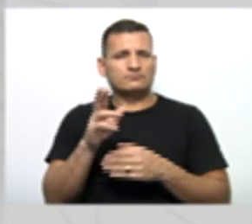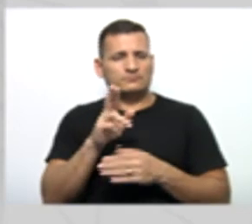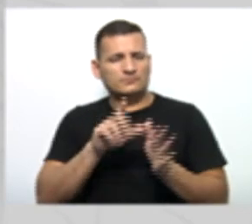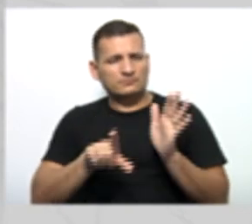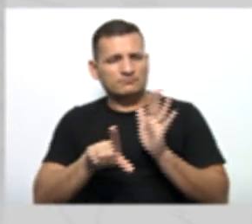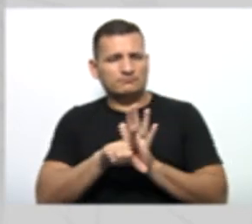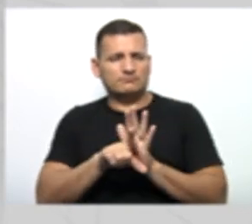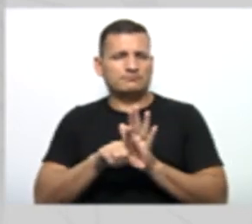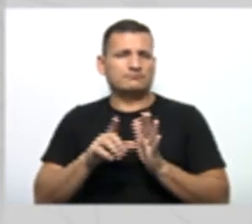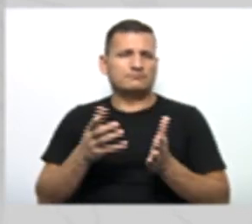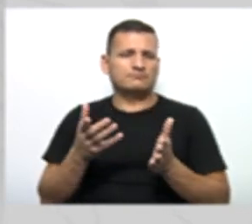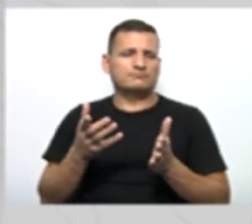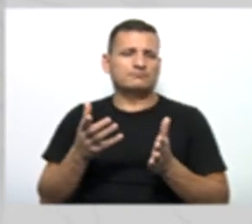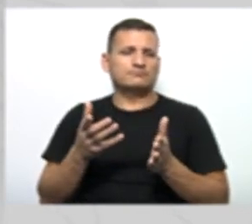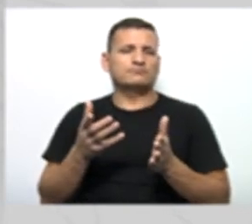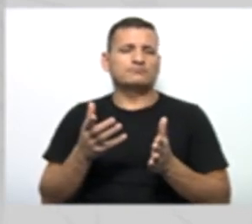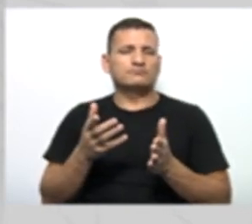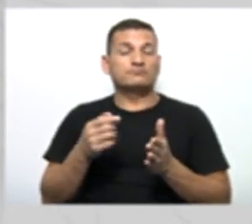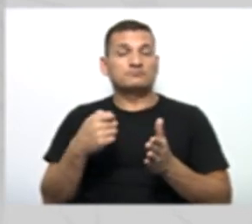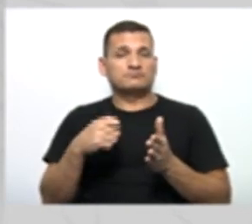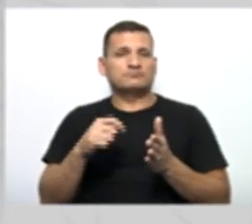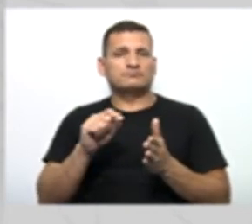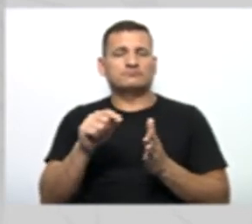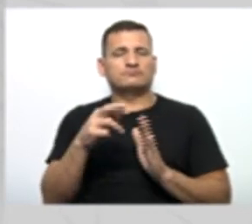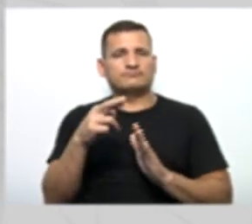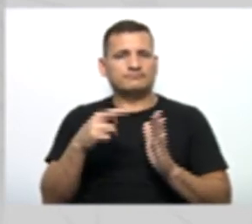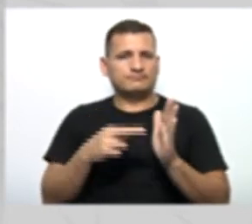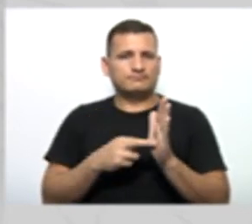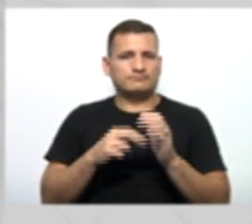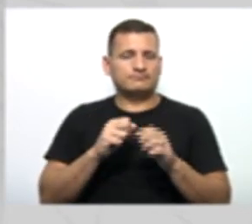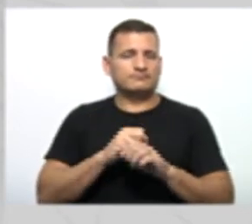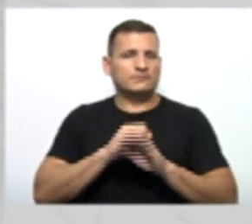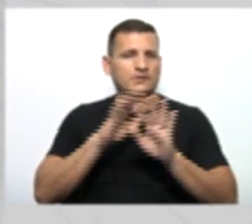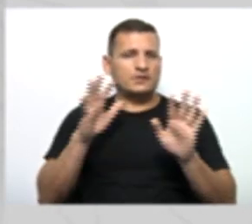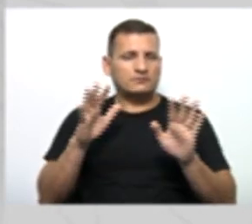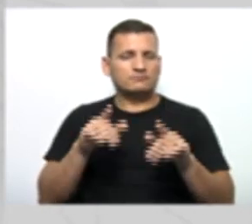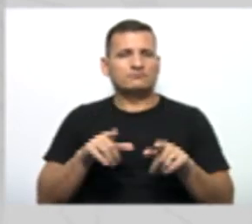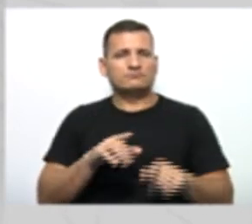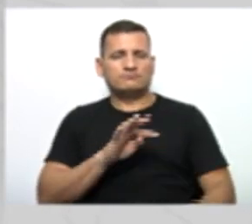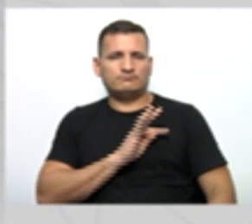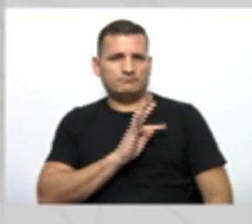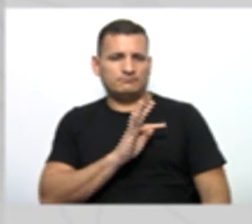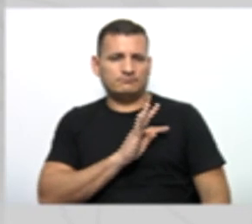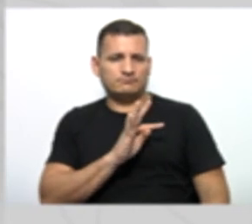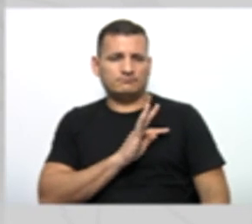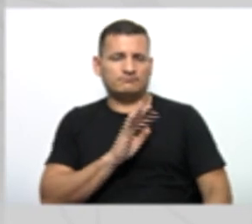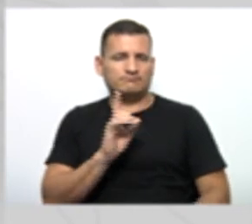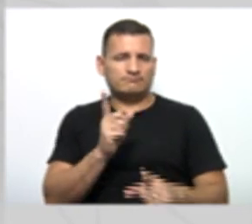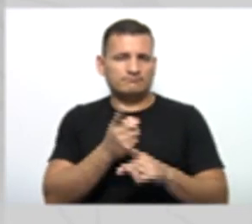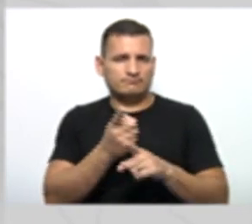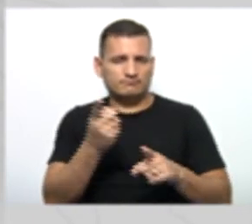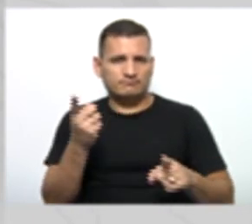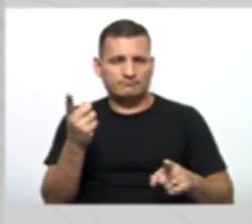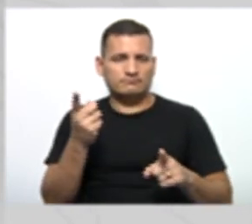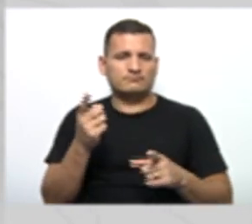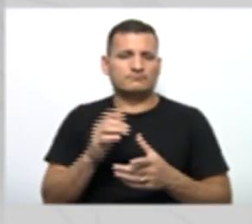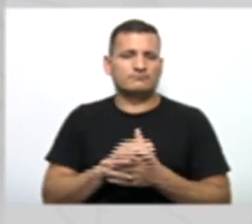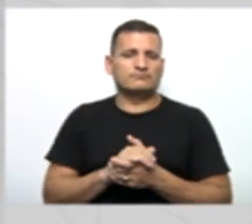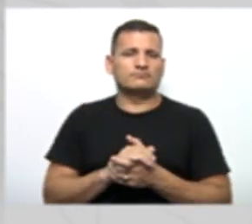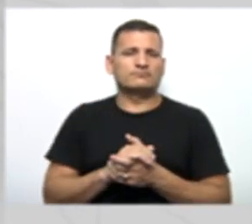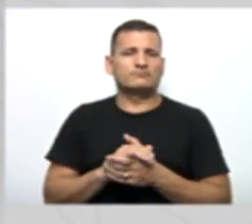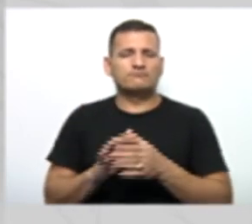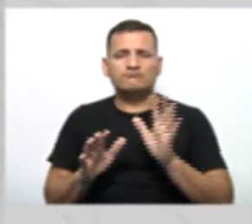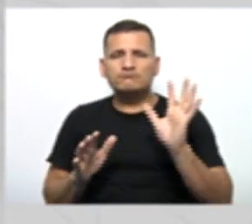ambientais, é necessário estabelecer critérios claros e técnicos para identificar as